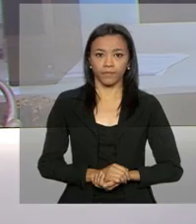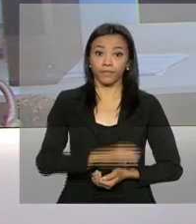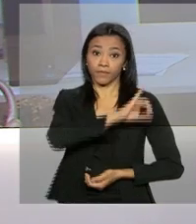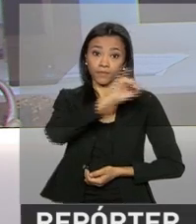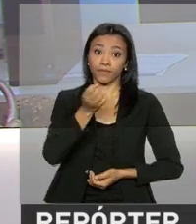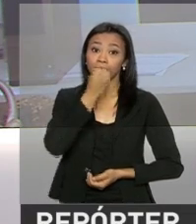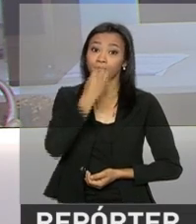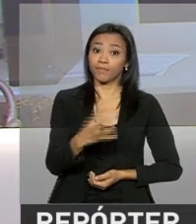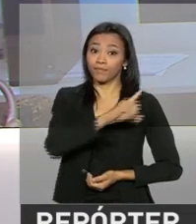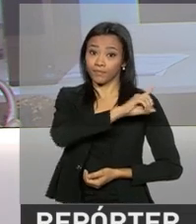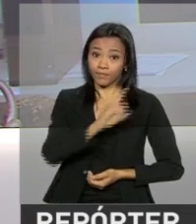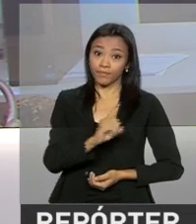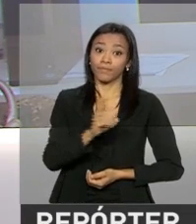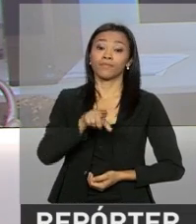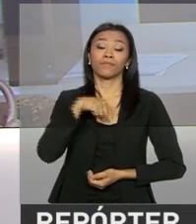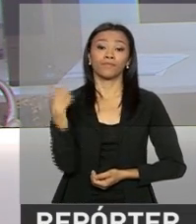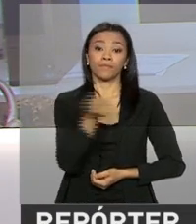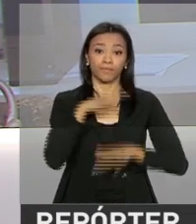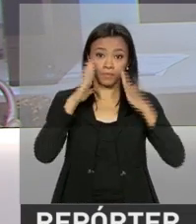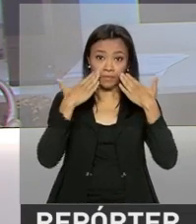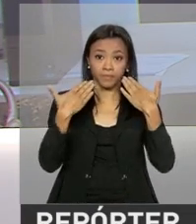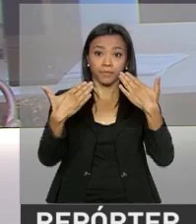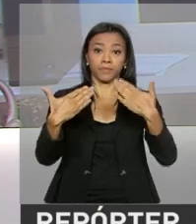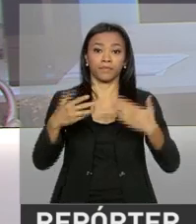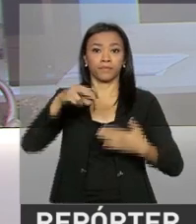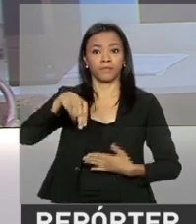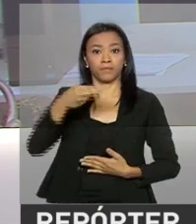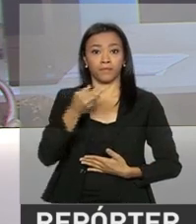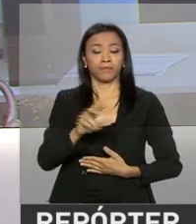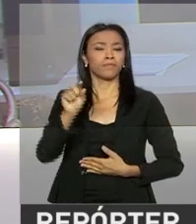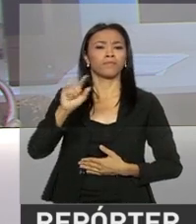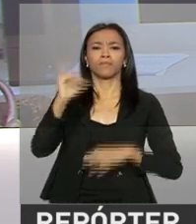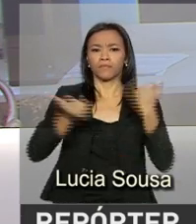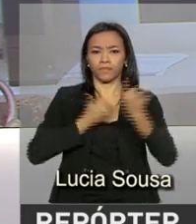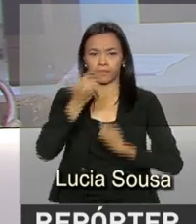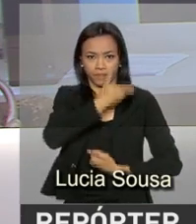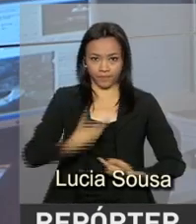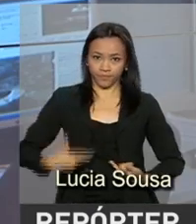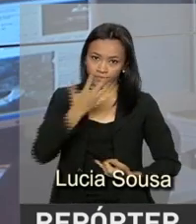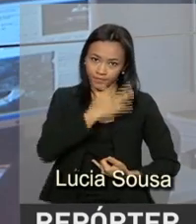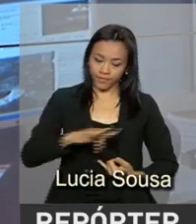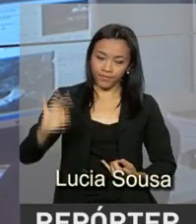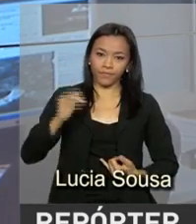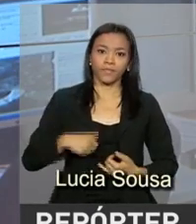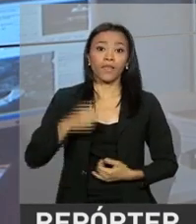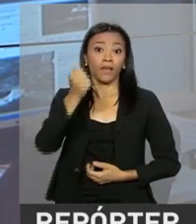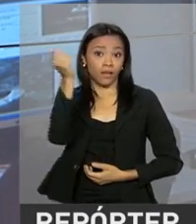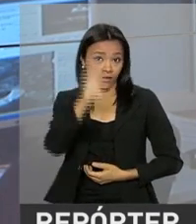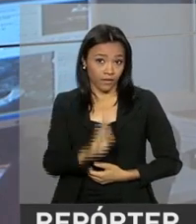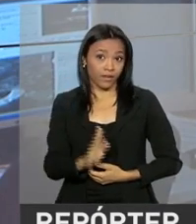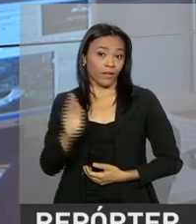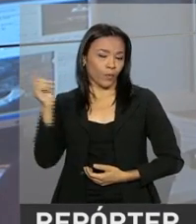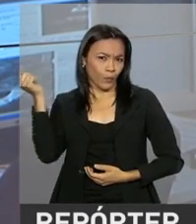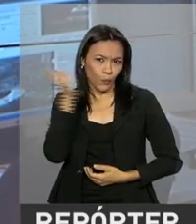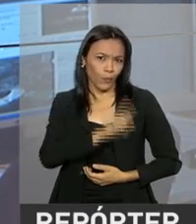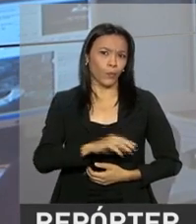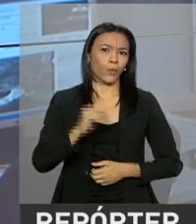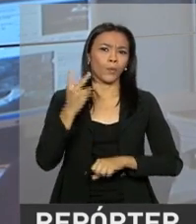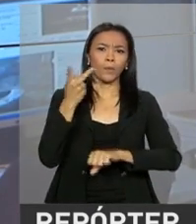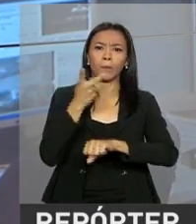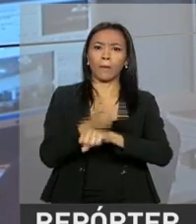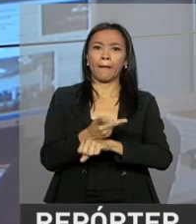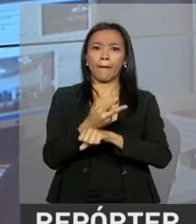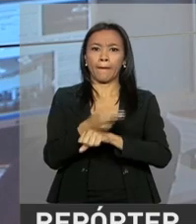Olá, bom dia. Estamos de volta com o repórter NBR e as notícias do governo federal. O Brasil é prata na